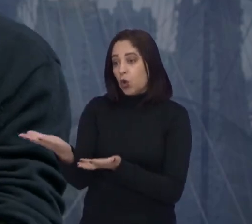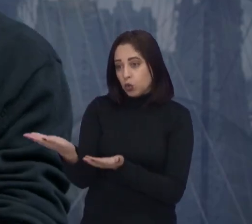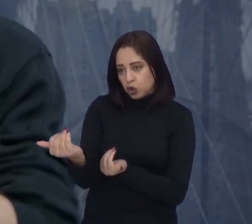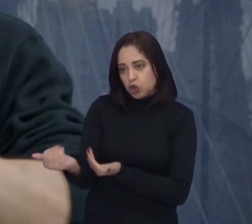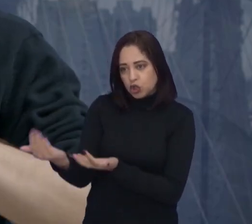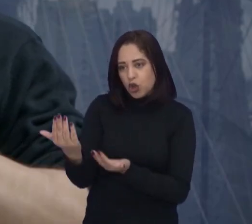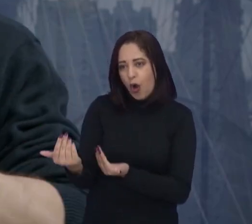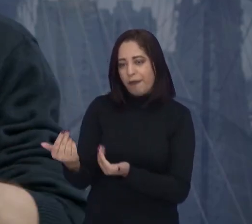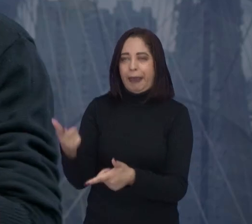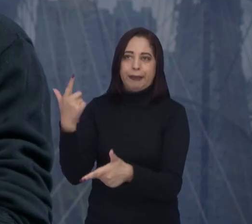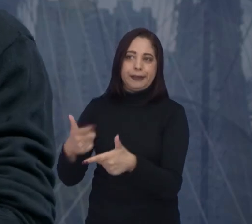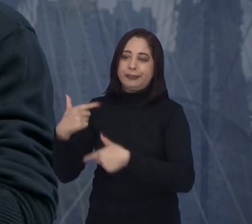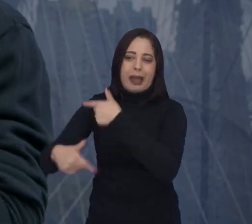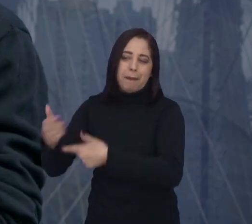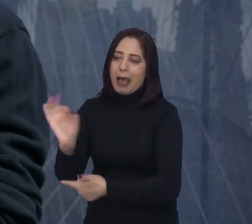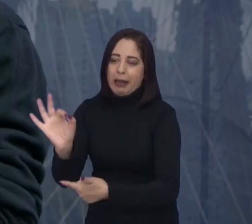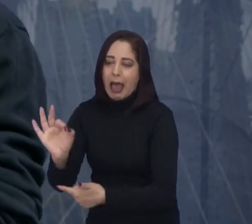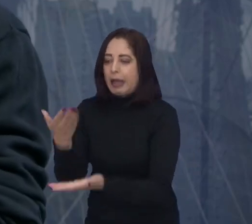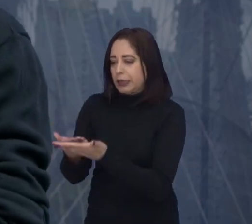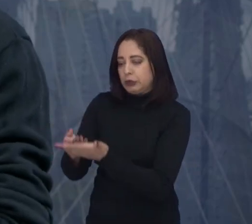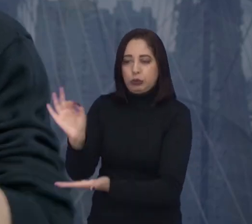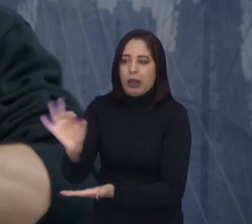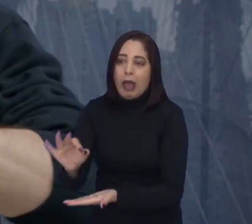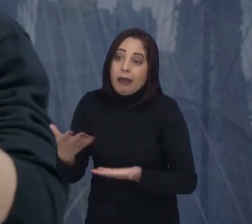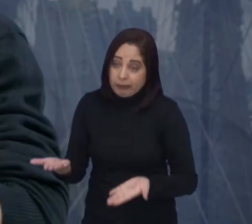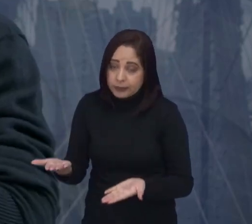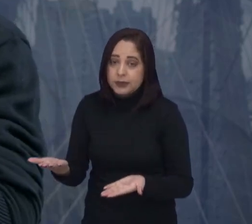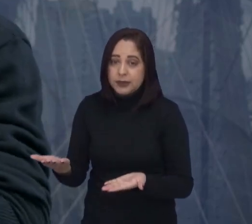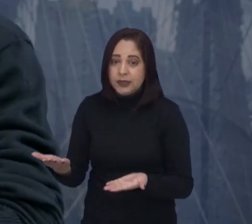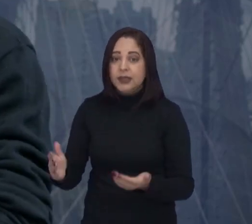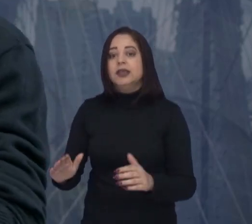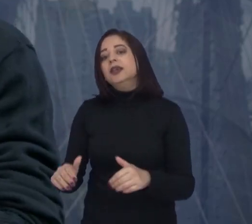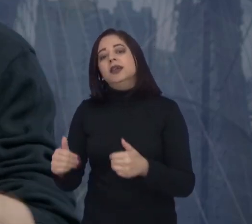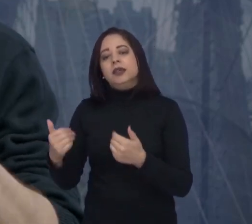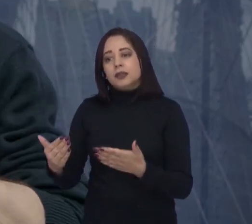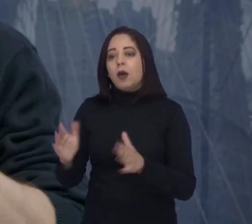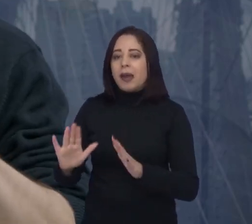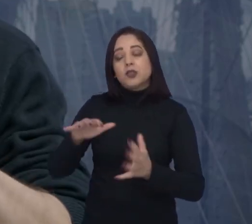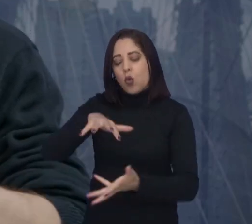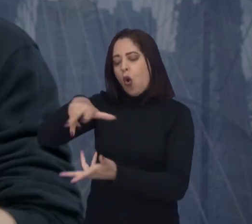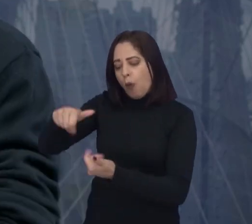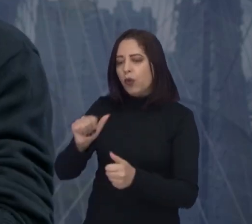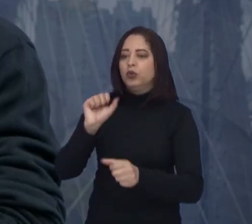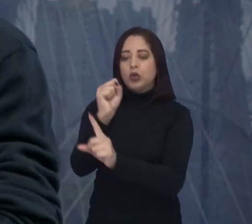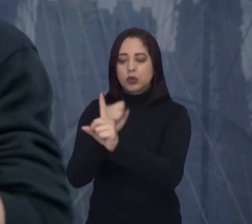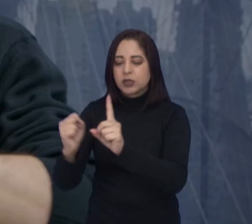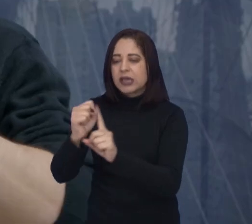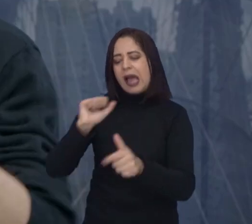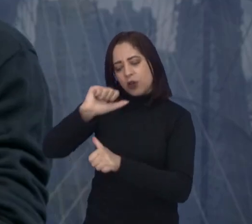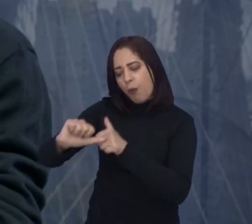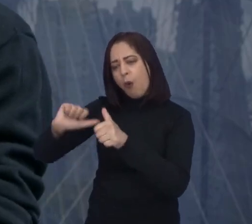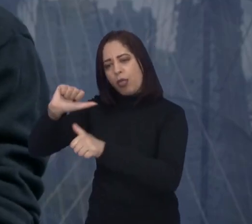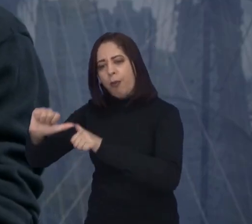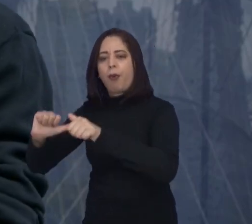trabalha nem estuda, que também está nesse período. Então, não é até os 18 cravado, né? Isso vai mudando com o decorrer da própria sociedade, do próprio zeitgeist, do